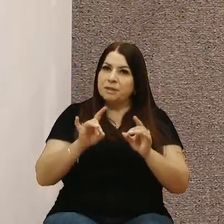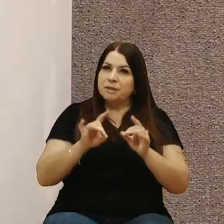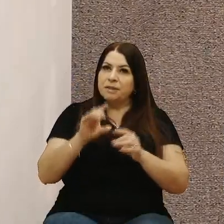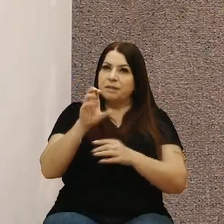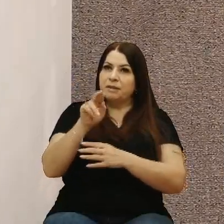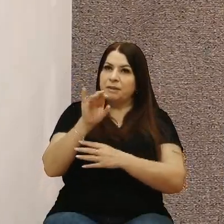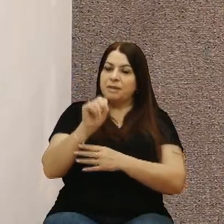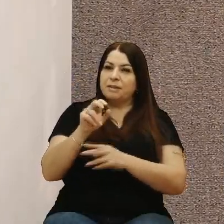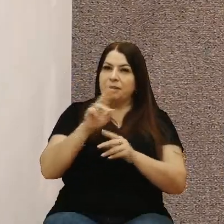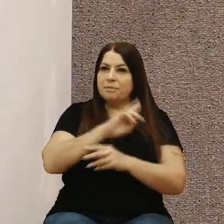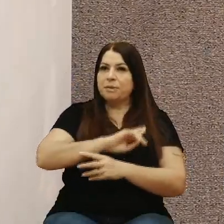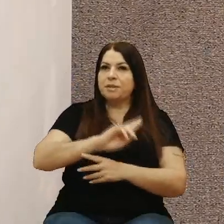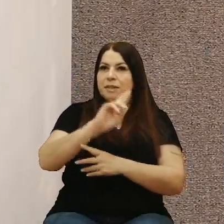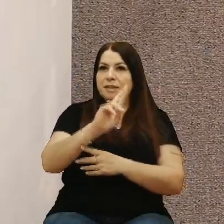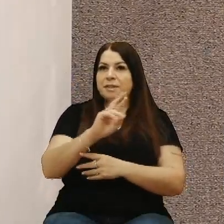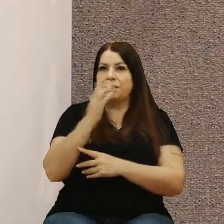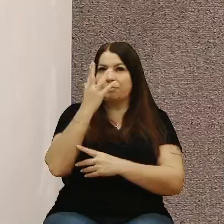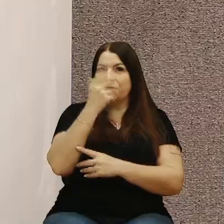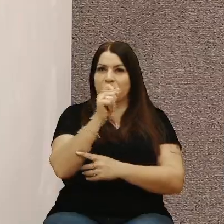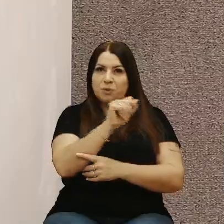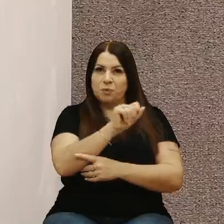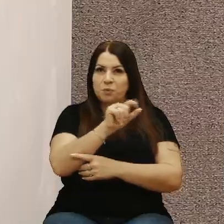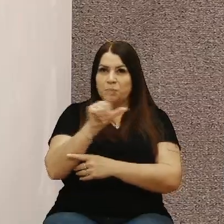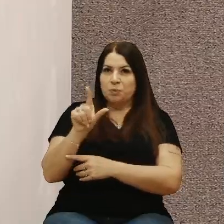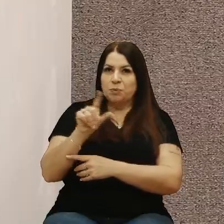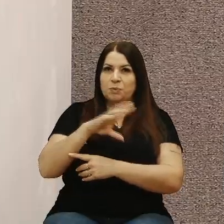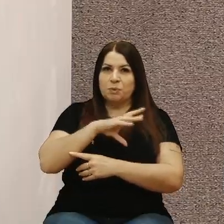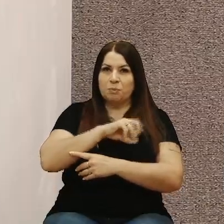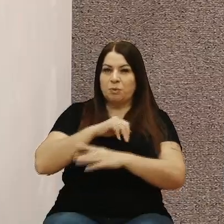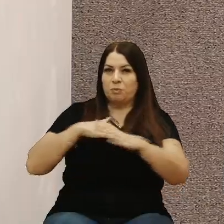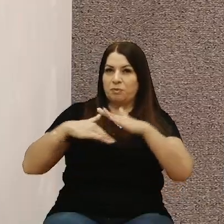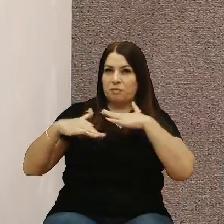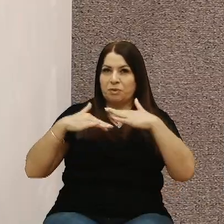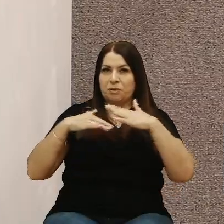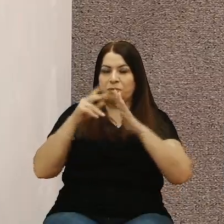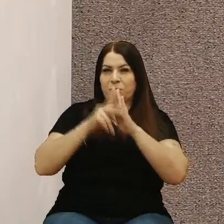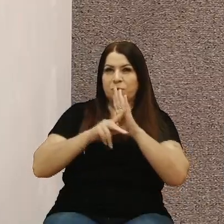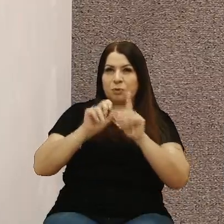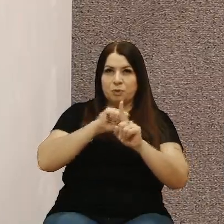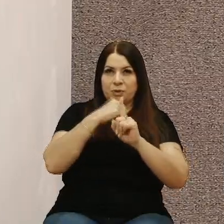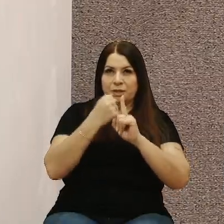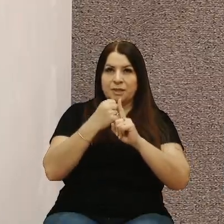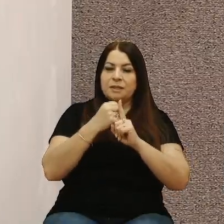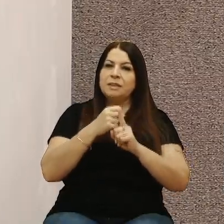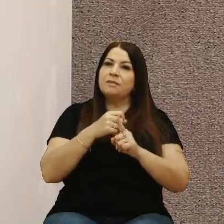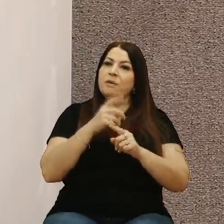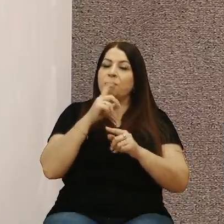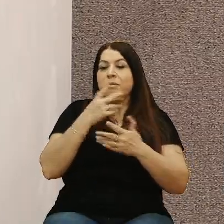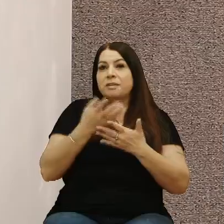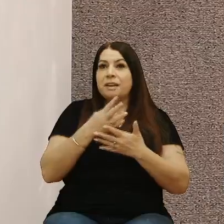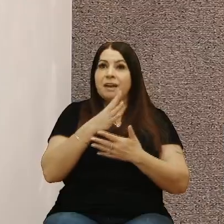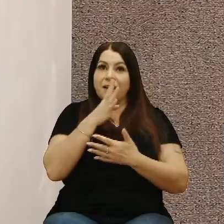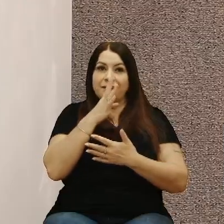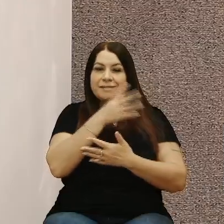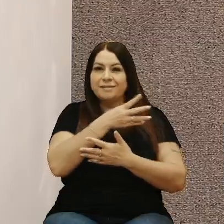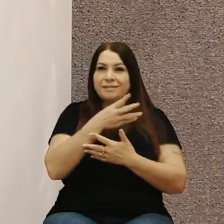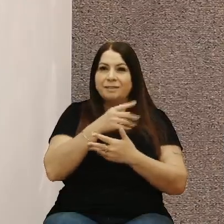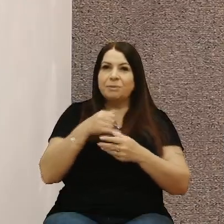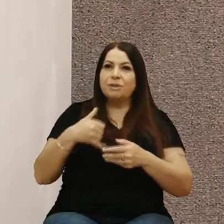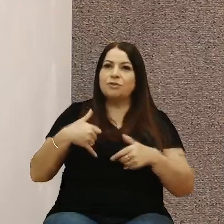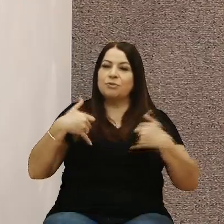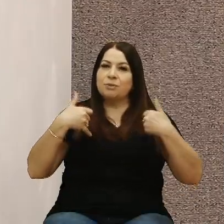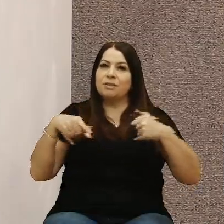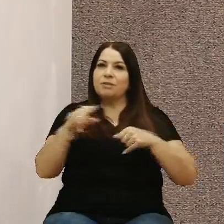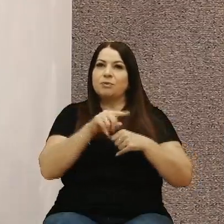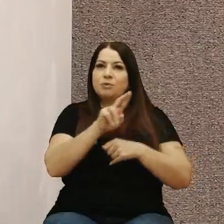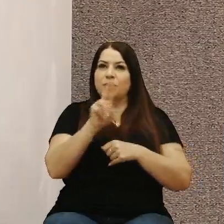que representa toda essa turma aqui bonita de azul, né? O Amor em Movimento, que é um projeto social que hoje nós vamos ter o privilégio de votar aqui a declaração de utilidade